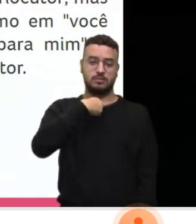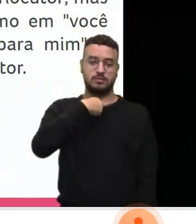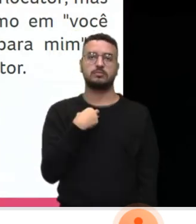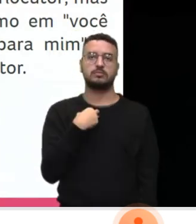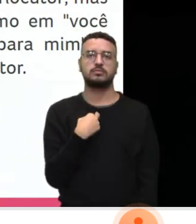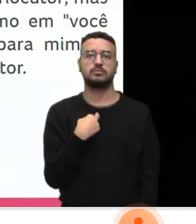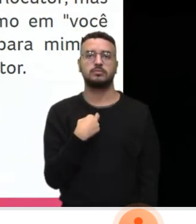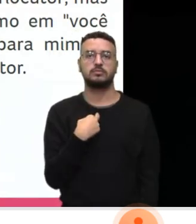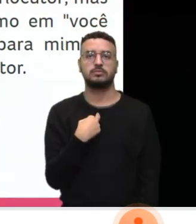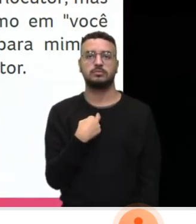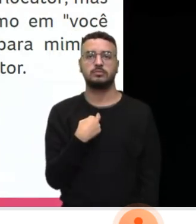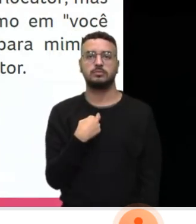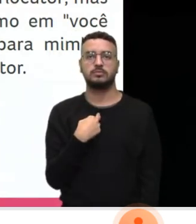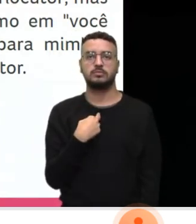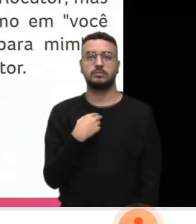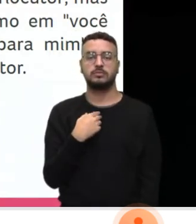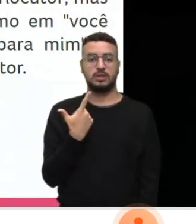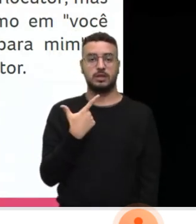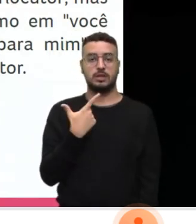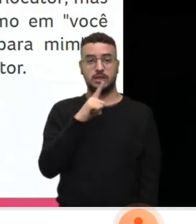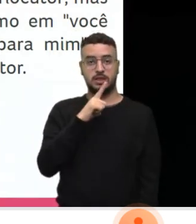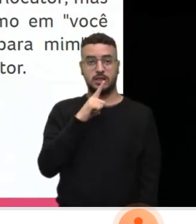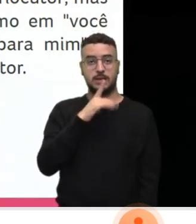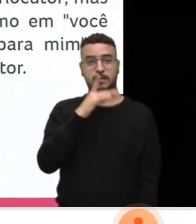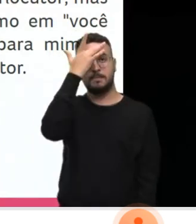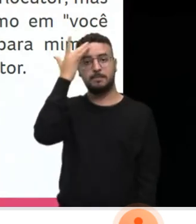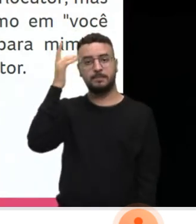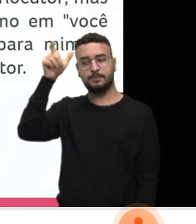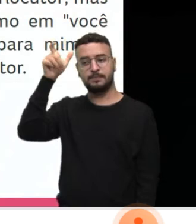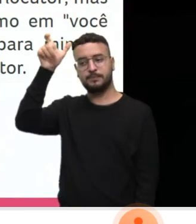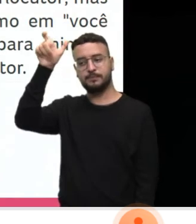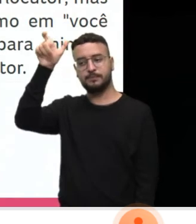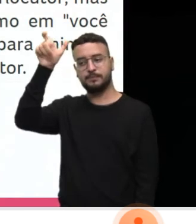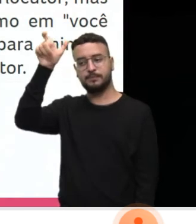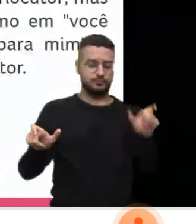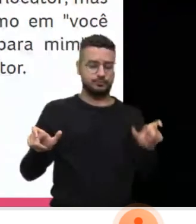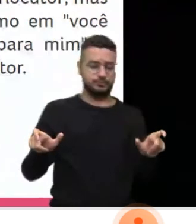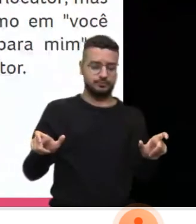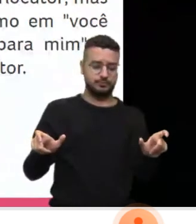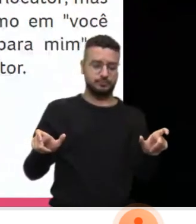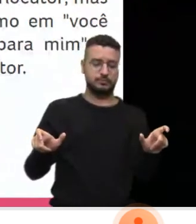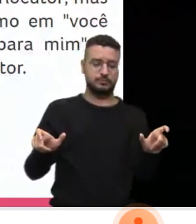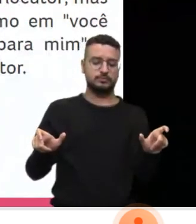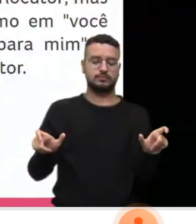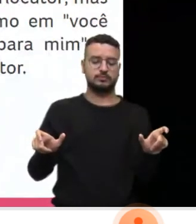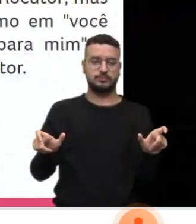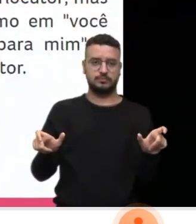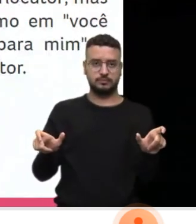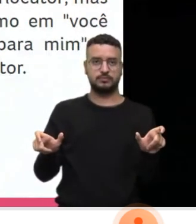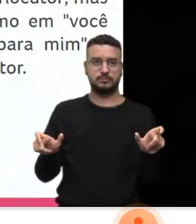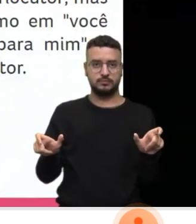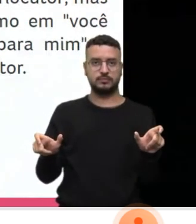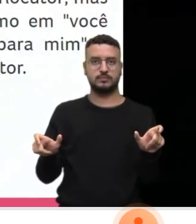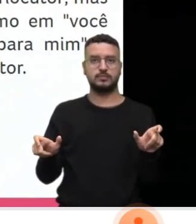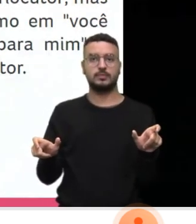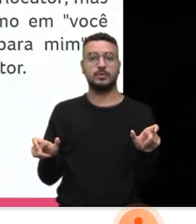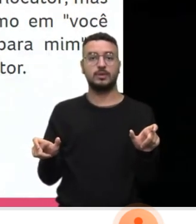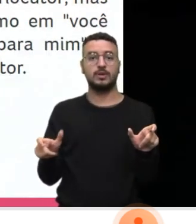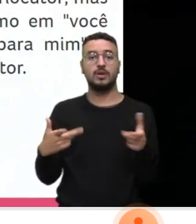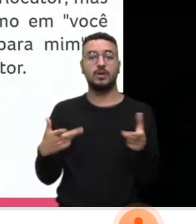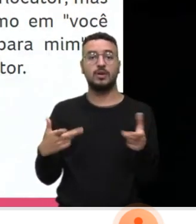Nós temos duas pessoas, né? E aí, estes verbos, eles são chamados